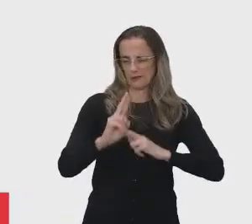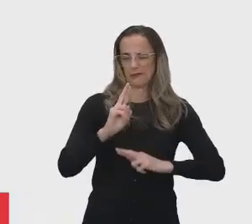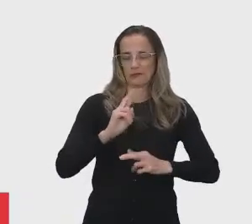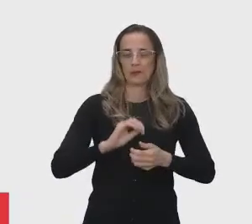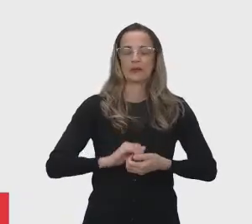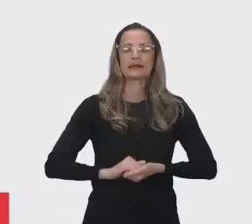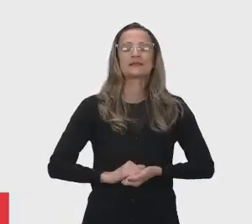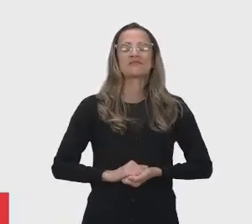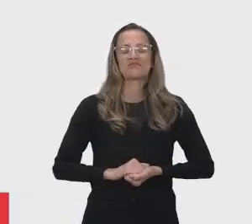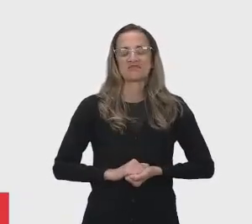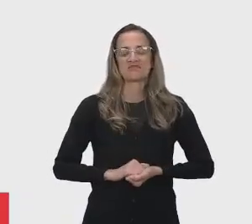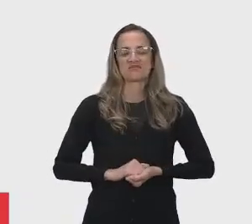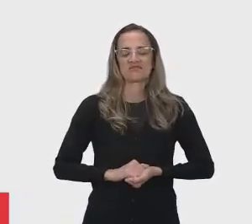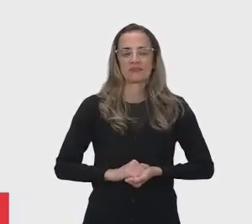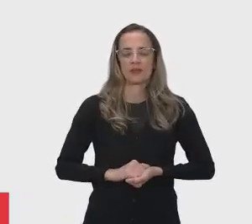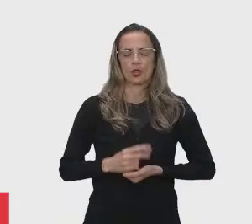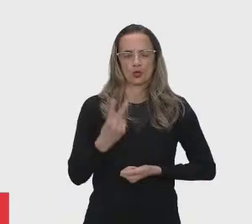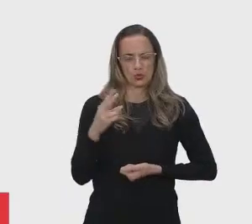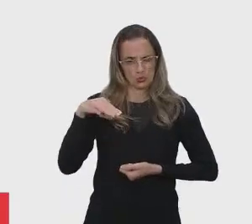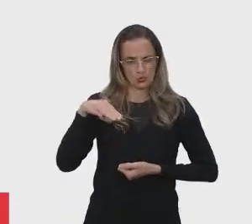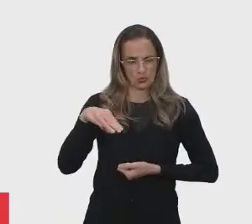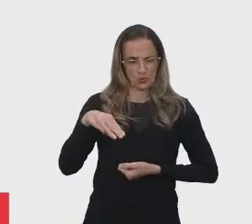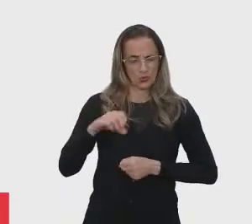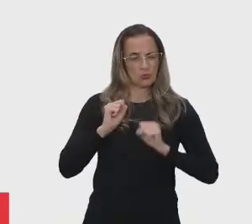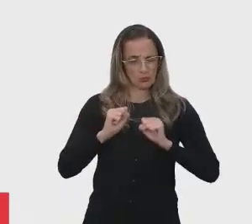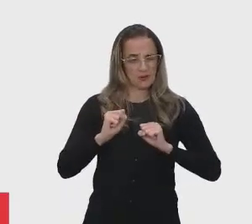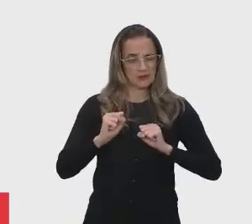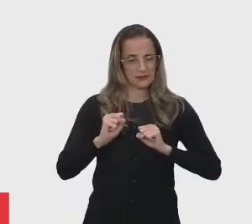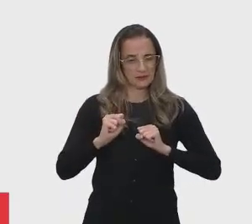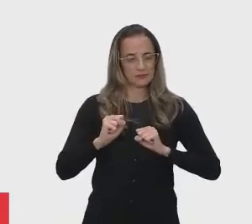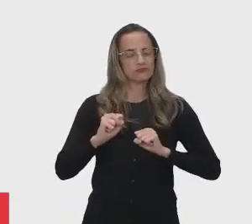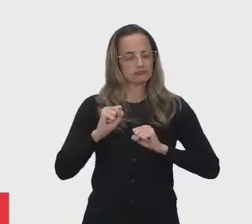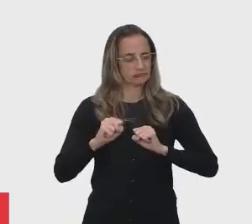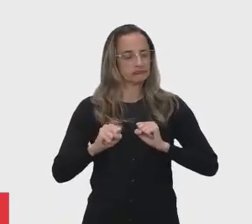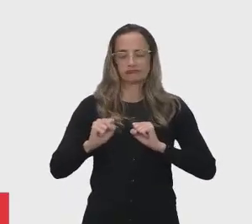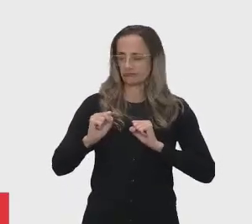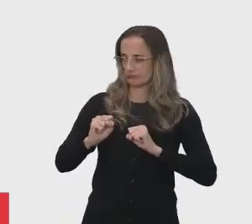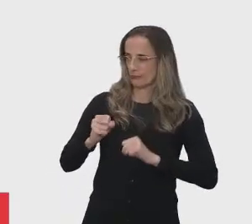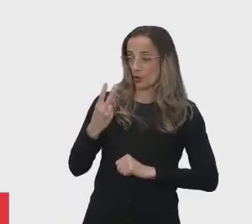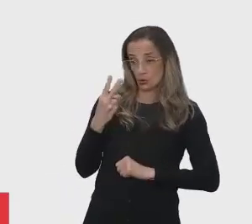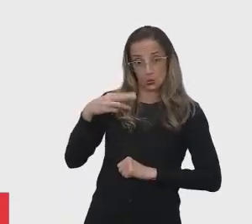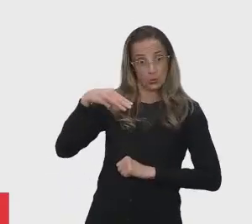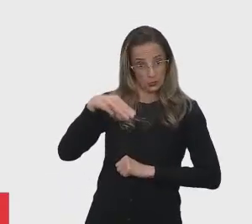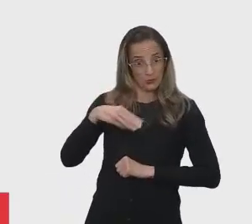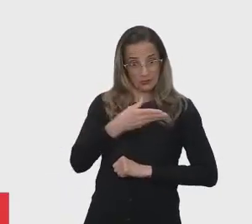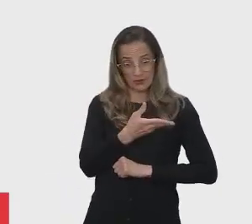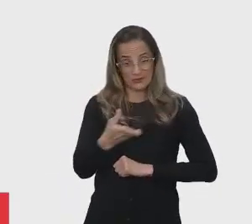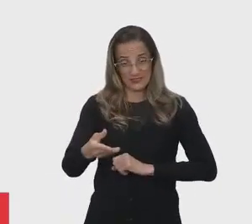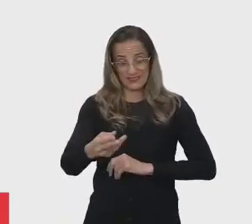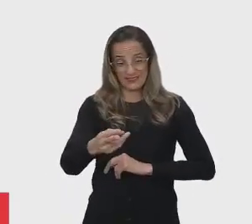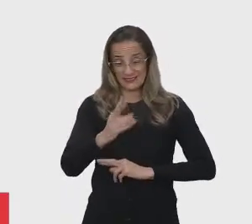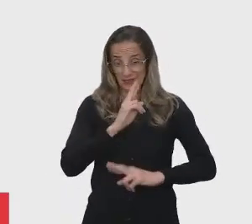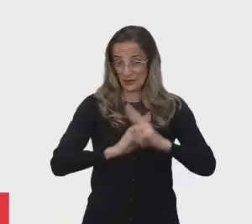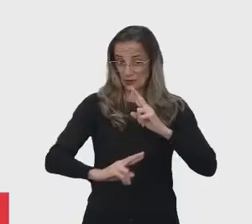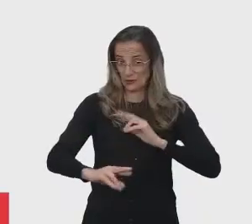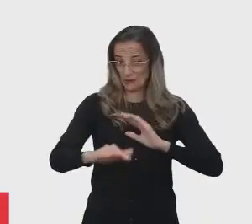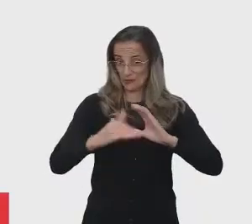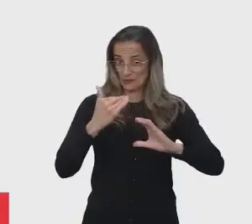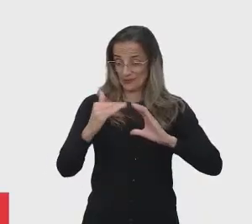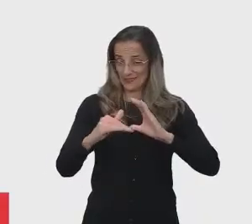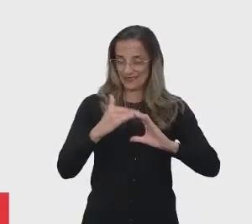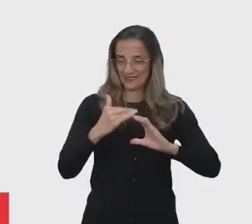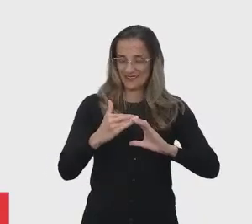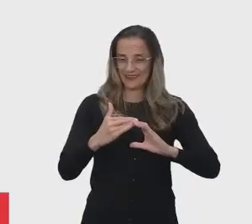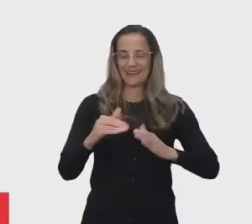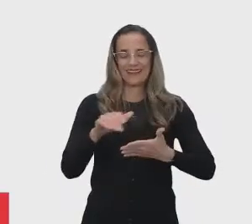quem é que está falando já? Vamos? Pode ser? Vamos lá, então. Tá 2 minutinhos então, aí, 2 pessoal. minutinhos para vocês interagirem com a gente aí,